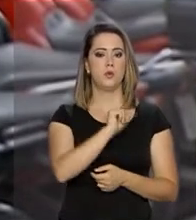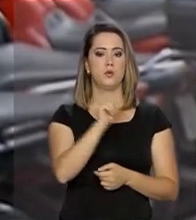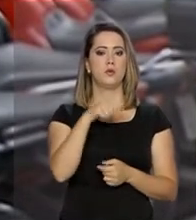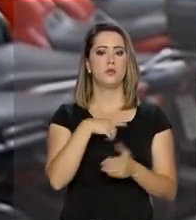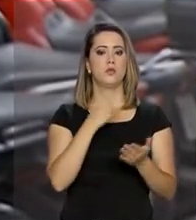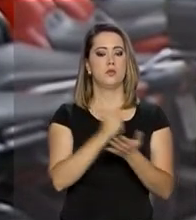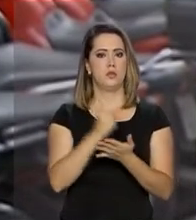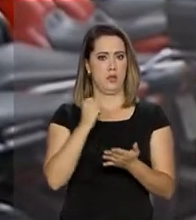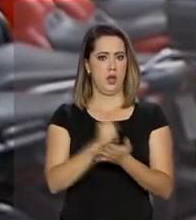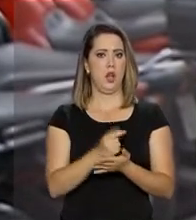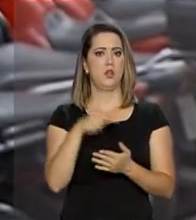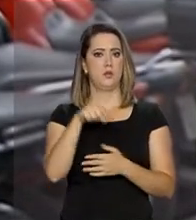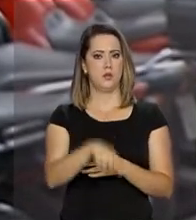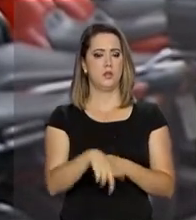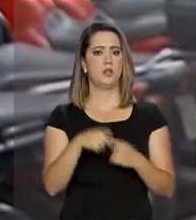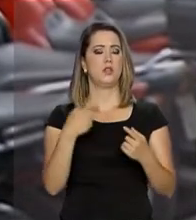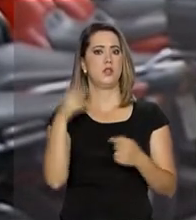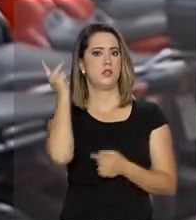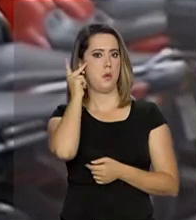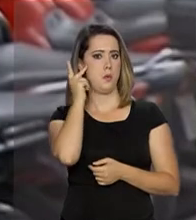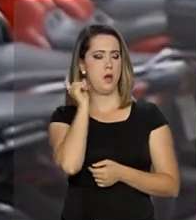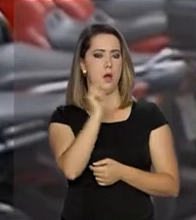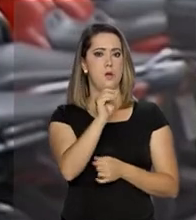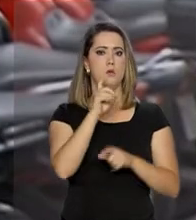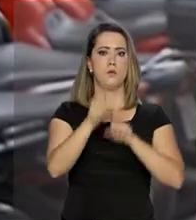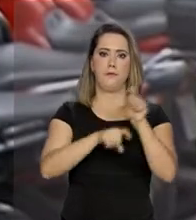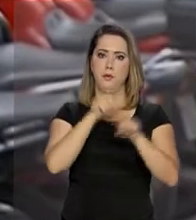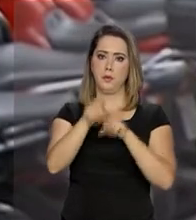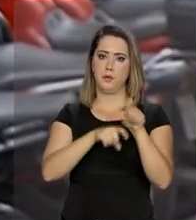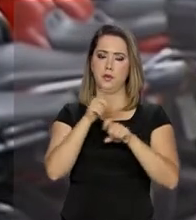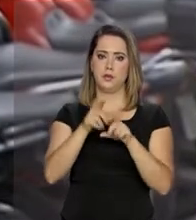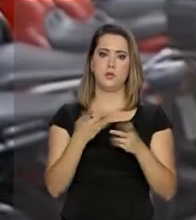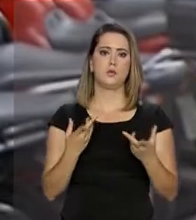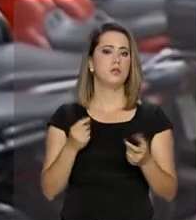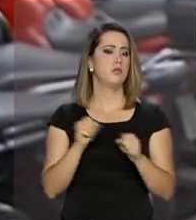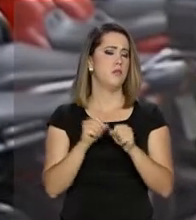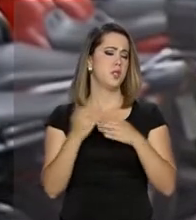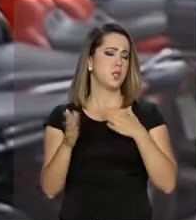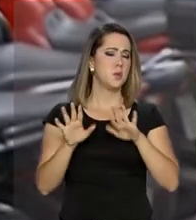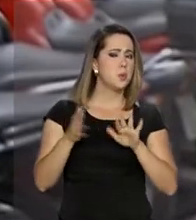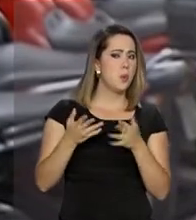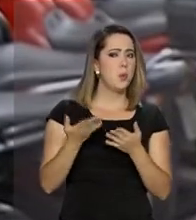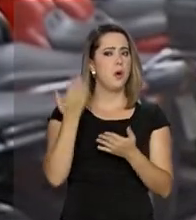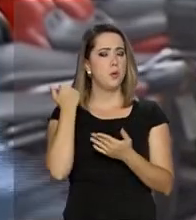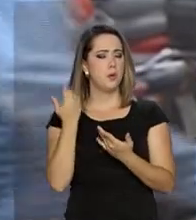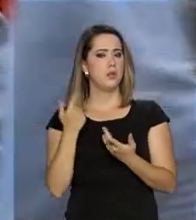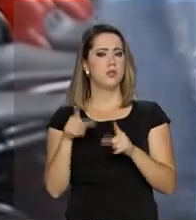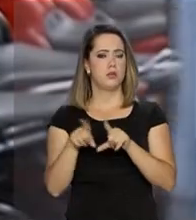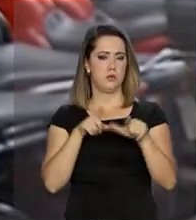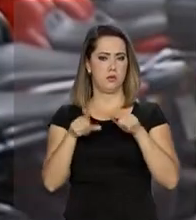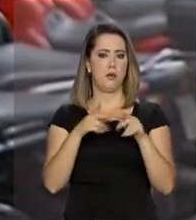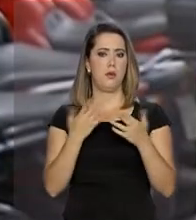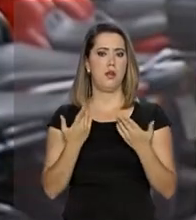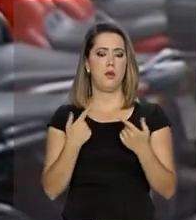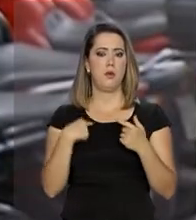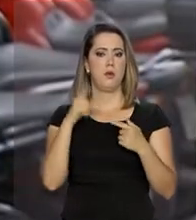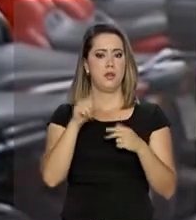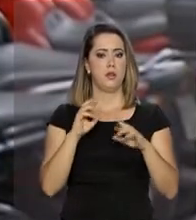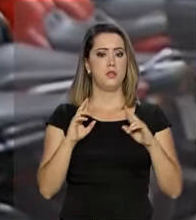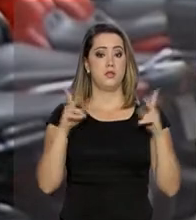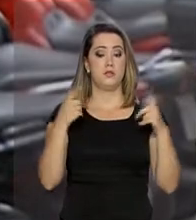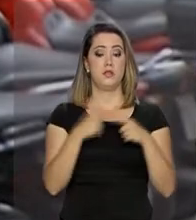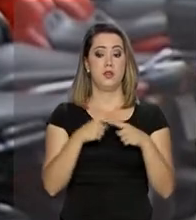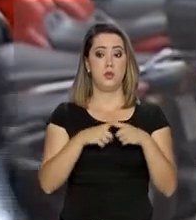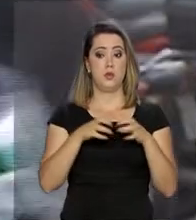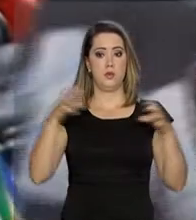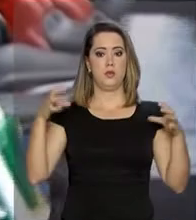empregou que que no centro tudo trabalhando com informática fazendo mais ou menos o que eu fazia isso é bem diferente mas porque é uma escala bem maior do